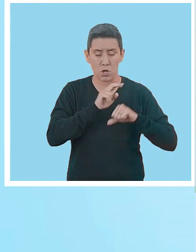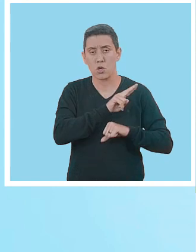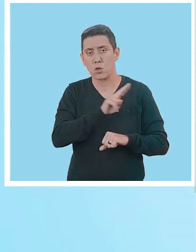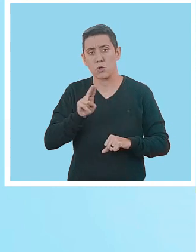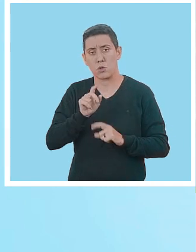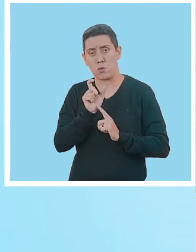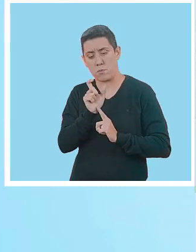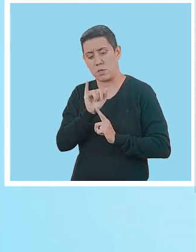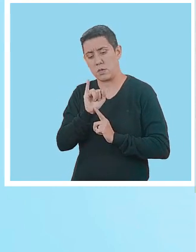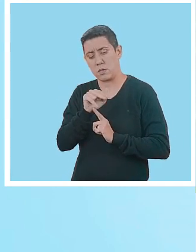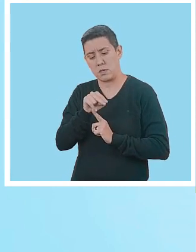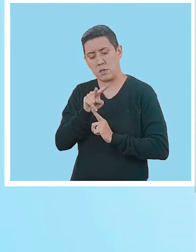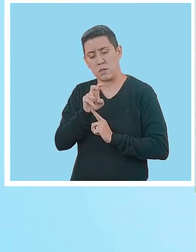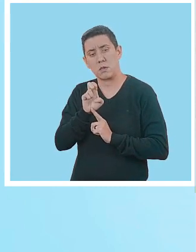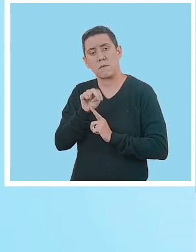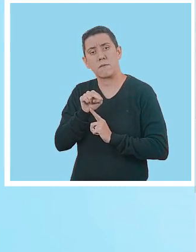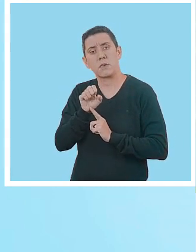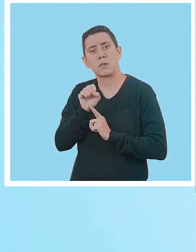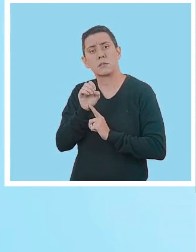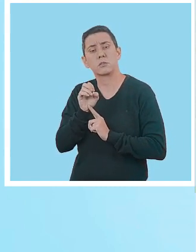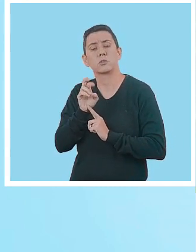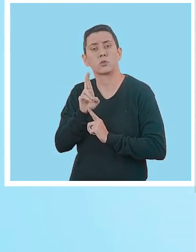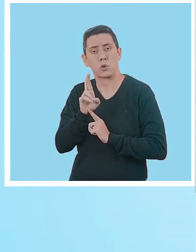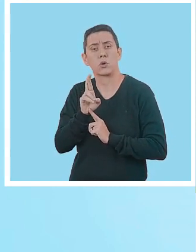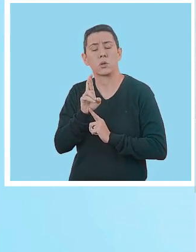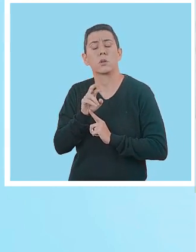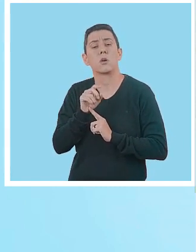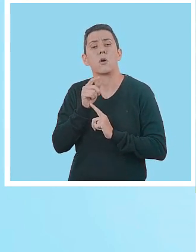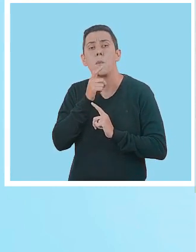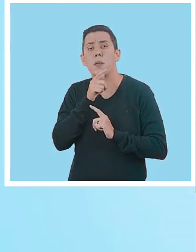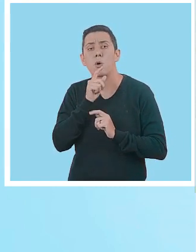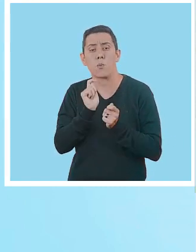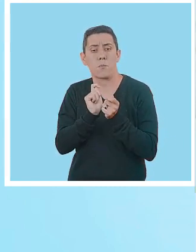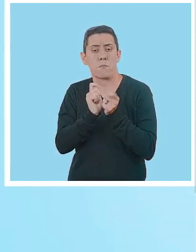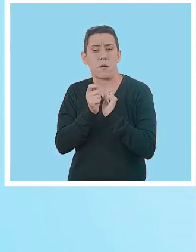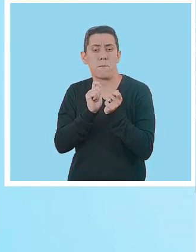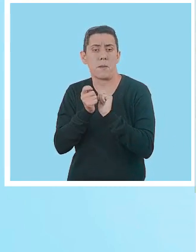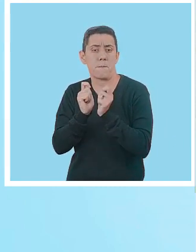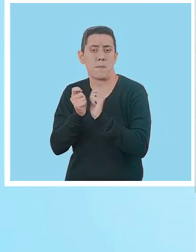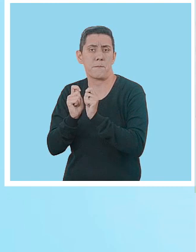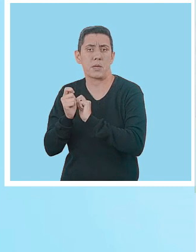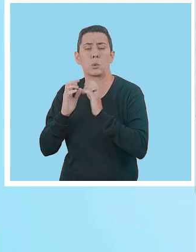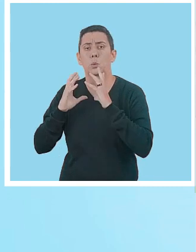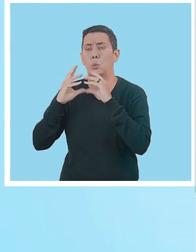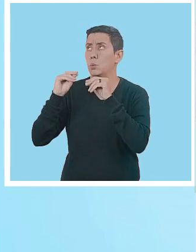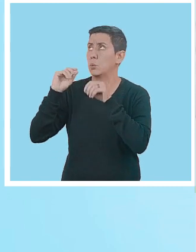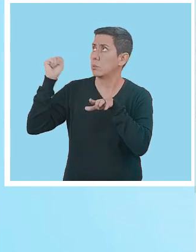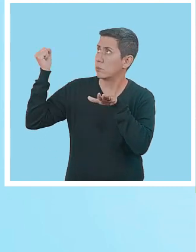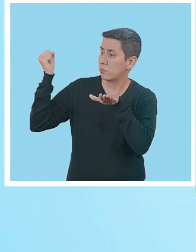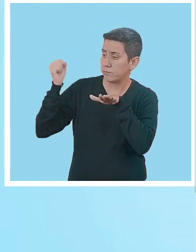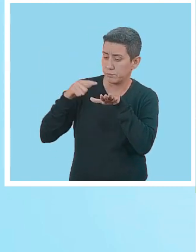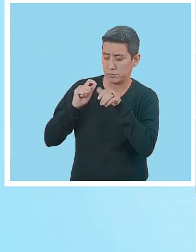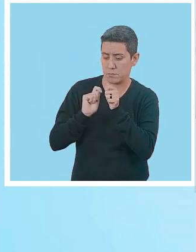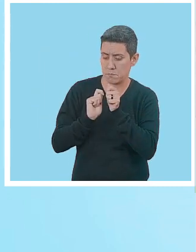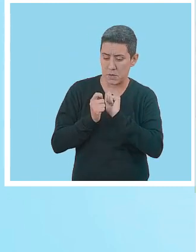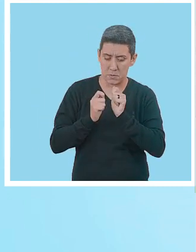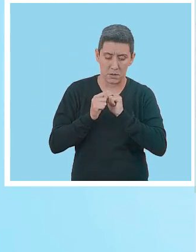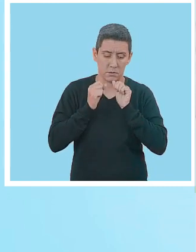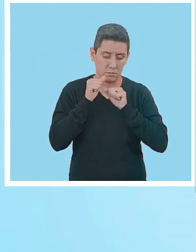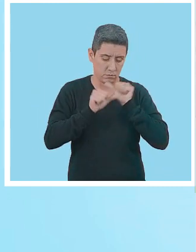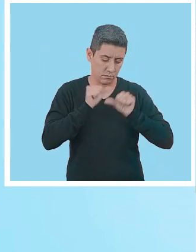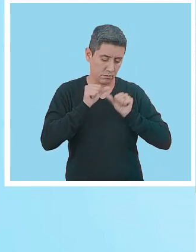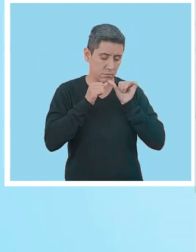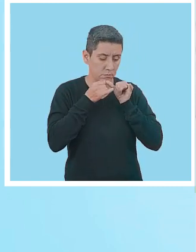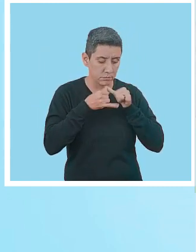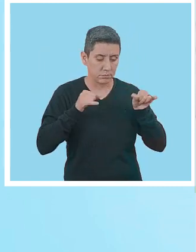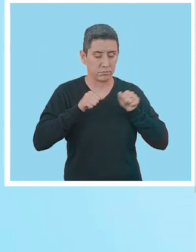essa energia e os módulos Solares converteram né de energia solar para energia elétrica e um inversor então a DECO essa energia elétrica